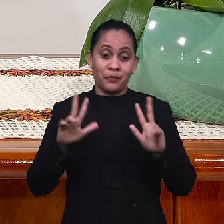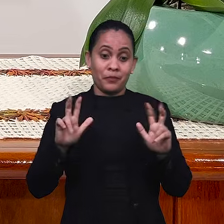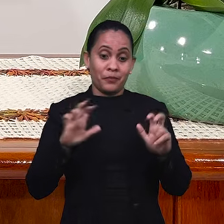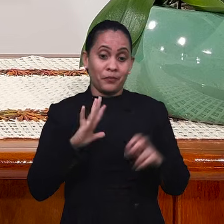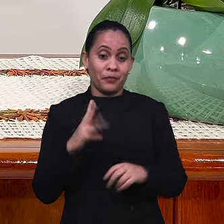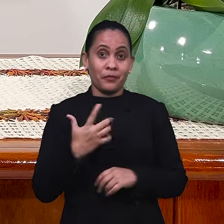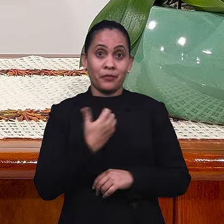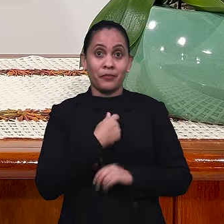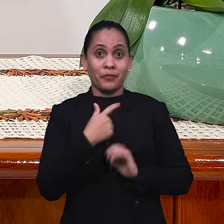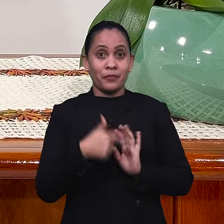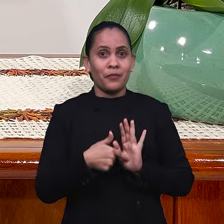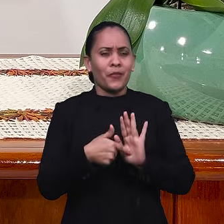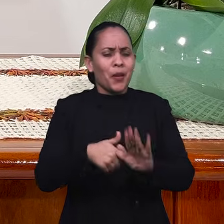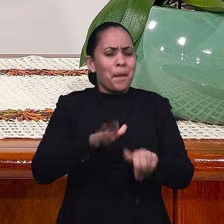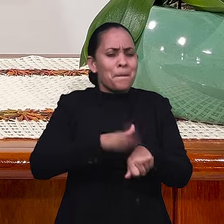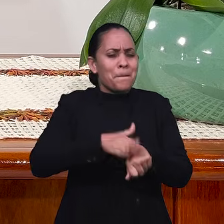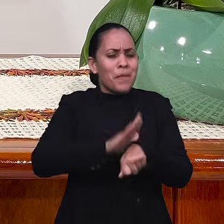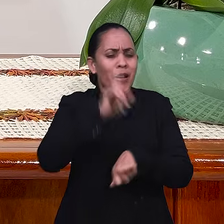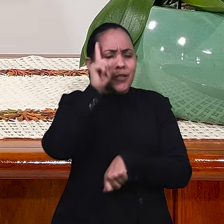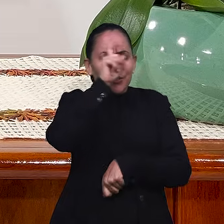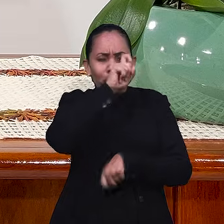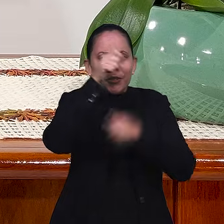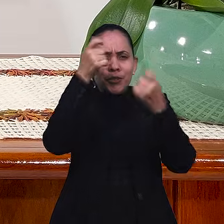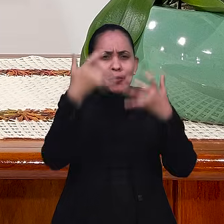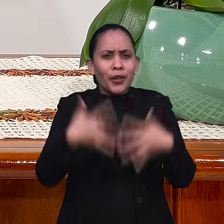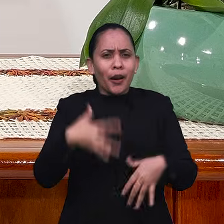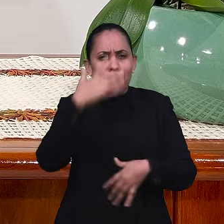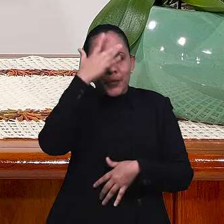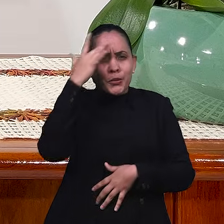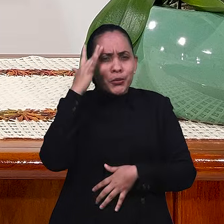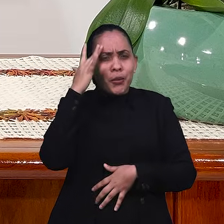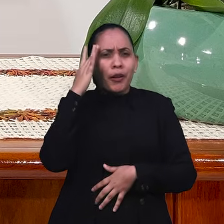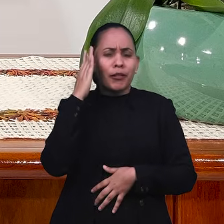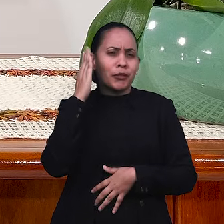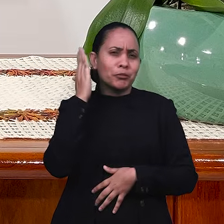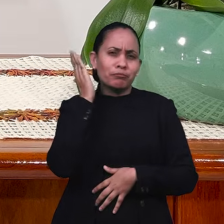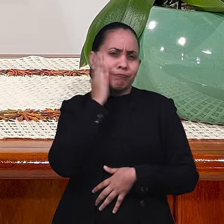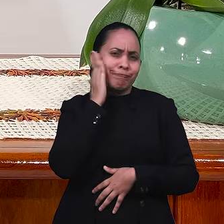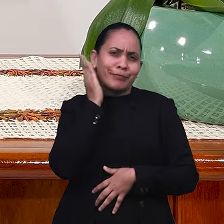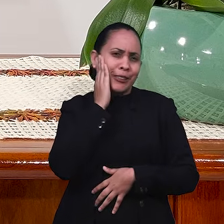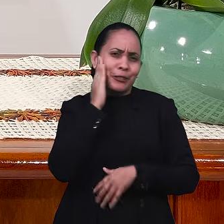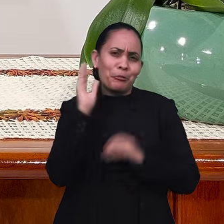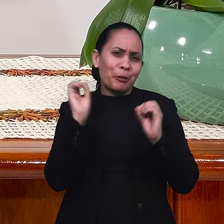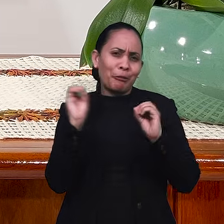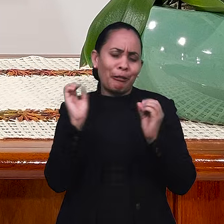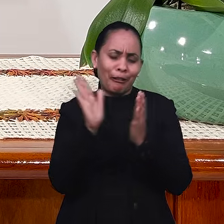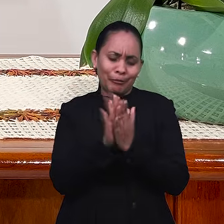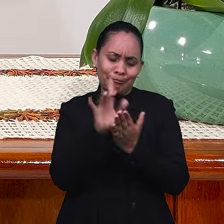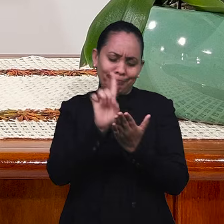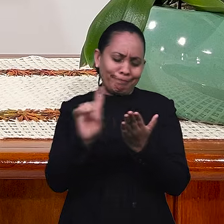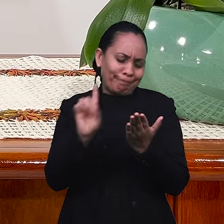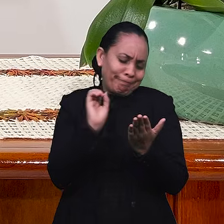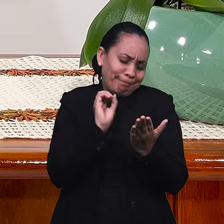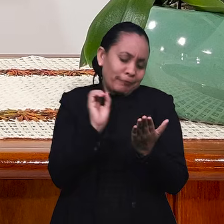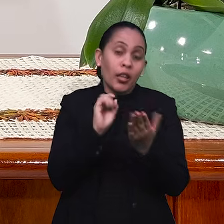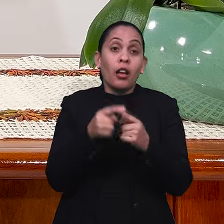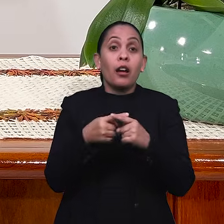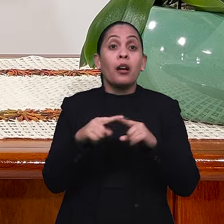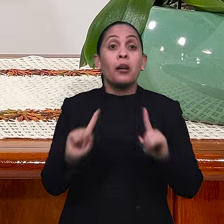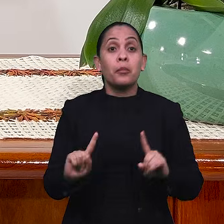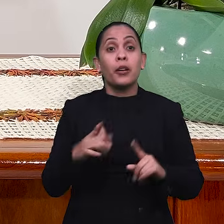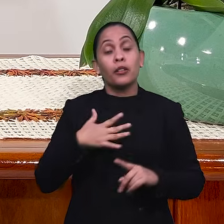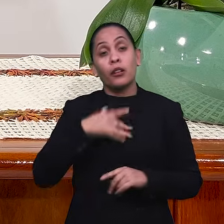seja um dos temas mais difíceis de explicar para alguém que não tem muito conhecimento da Bíblia. Mas eu